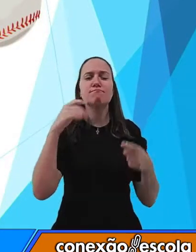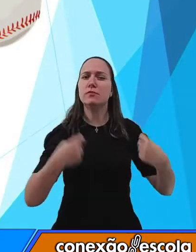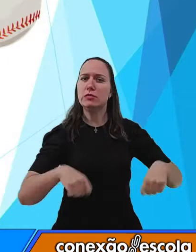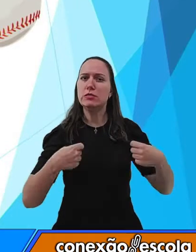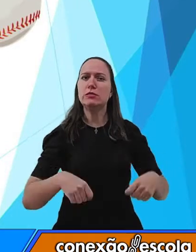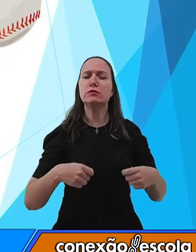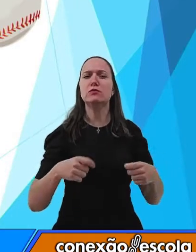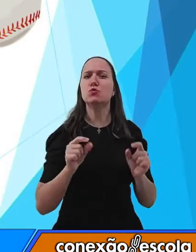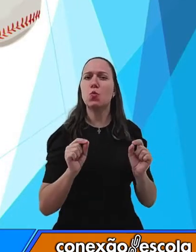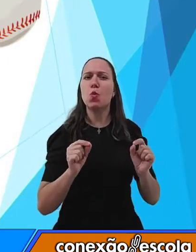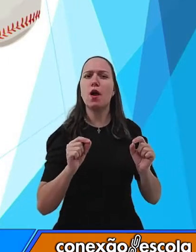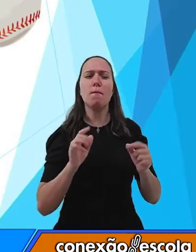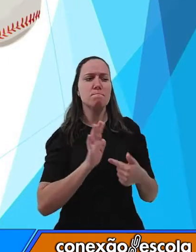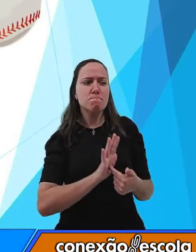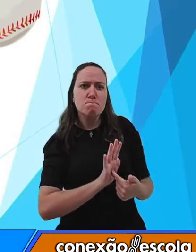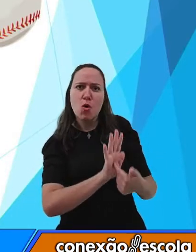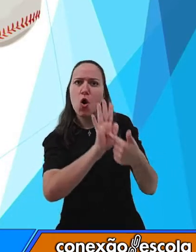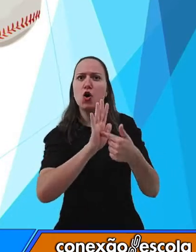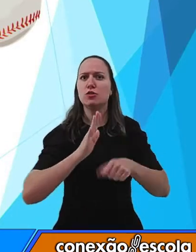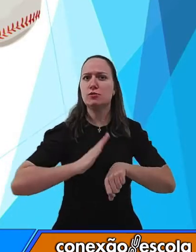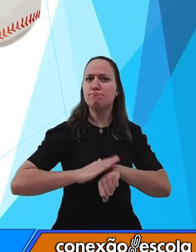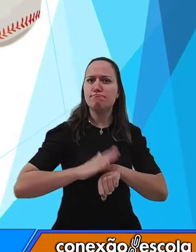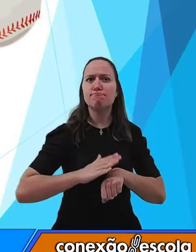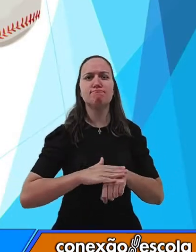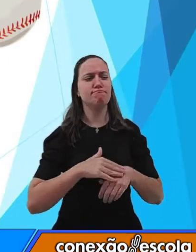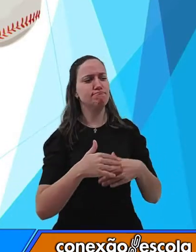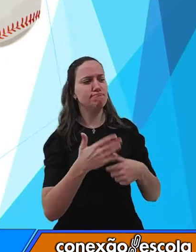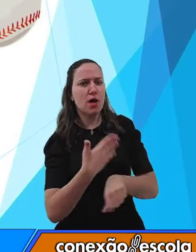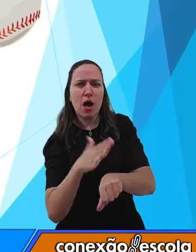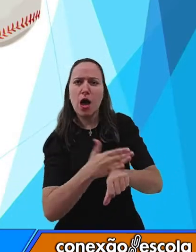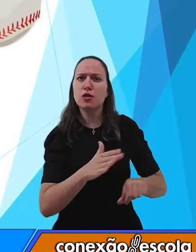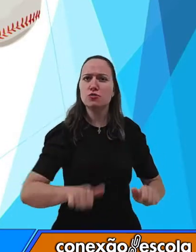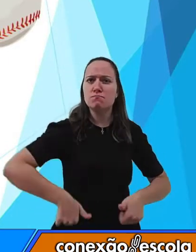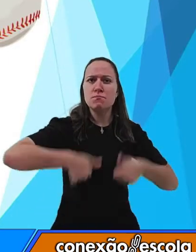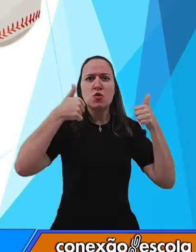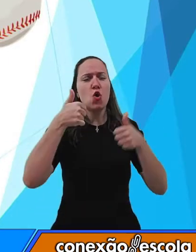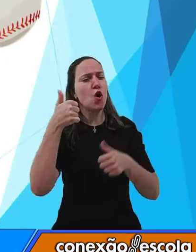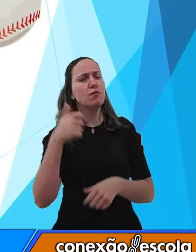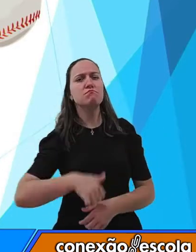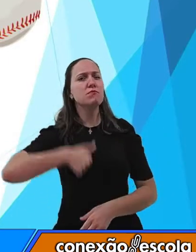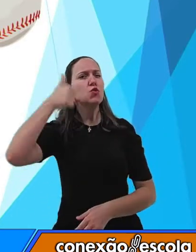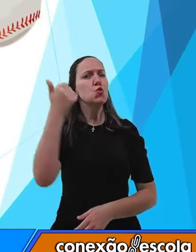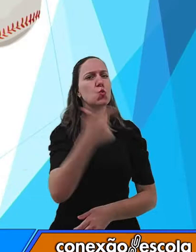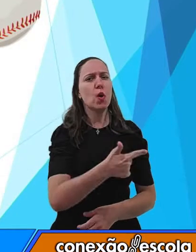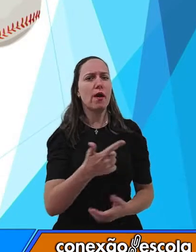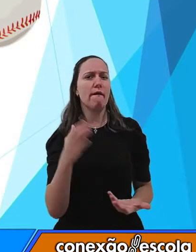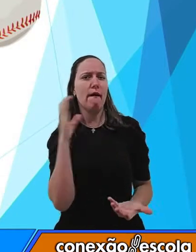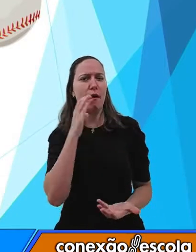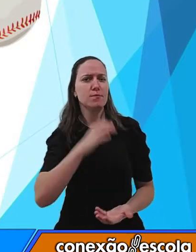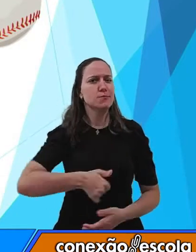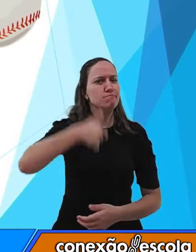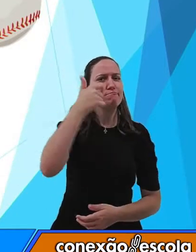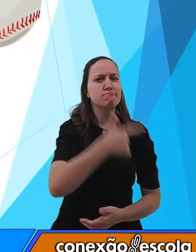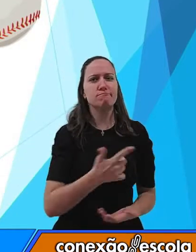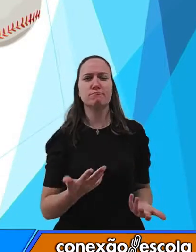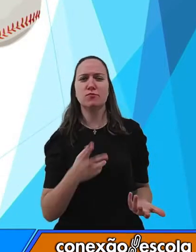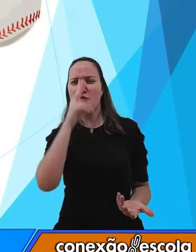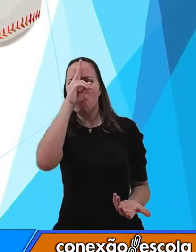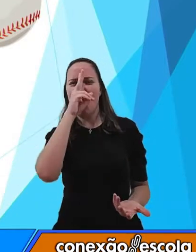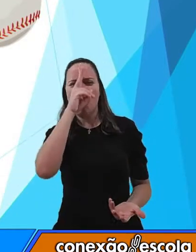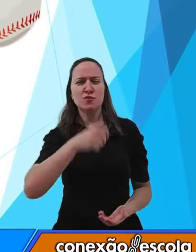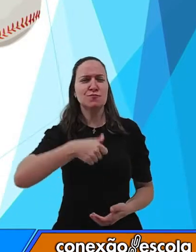performance, ou seja, qual o melhor desempenho, quem foi mais rápido, mais forte, o